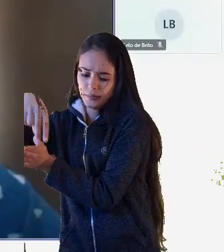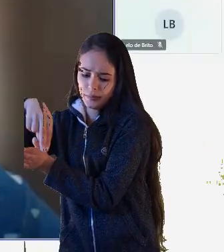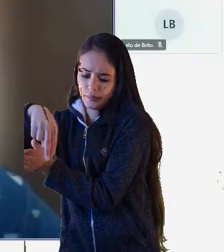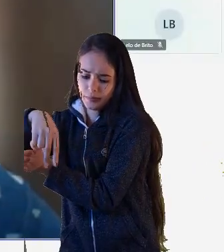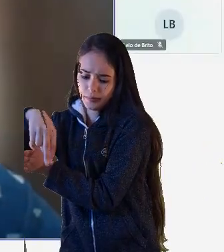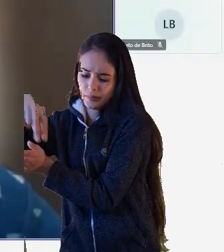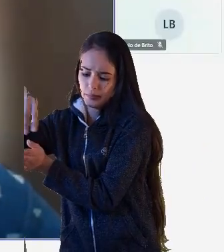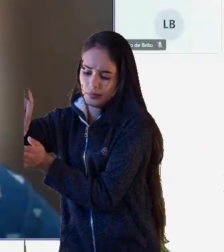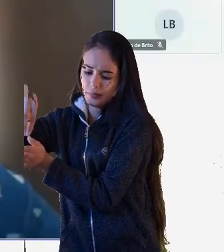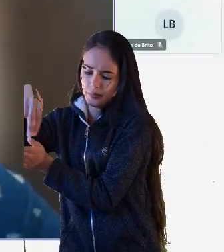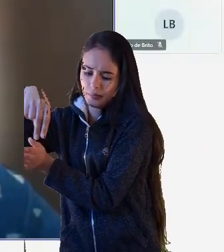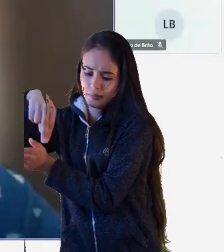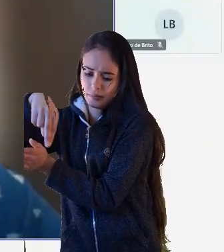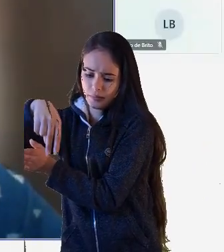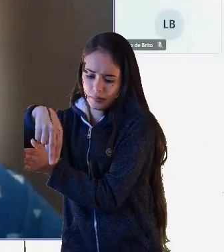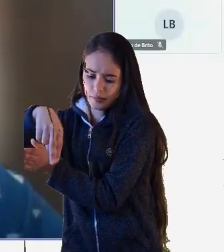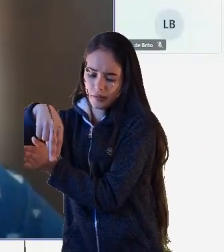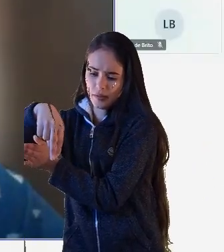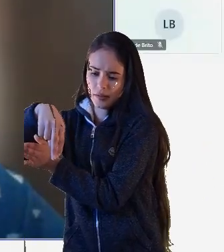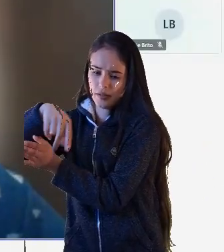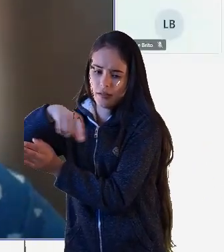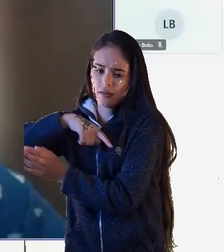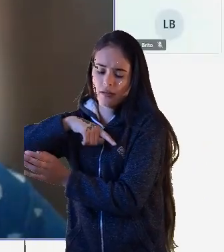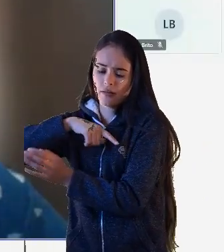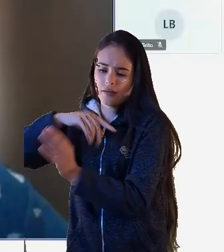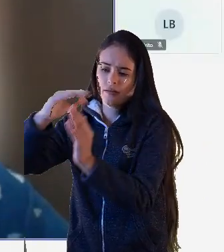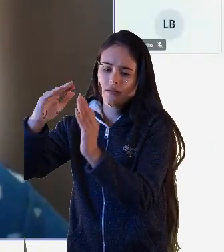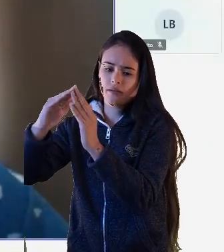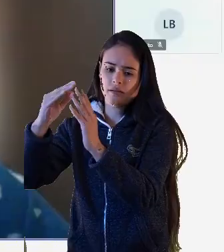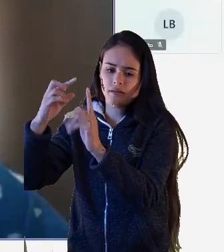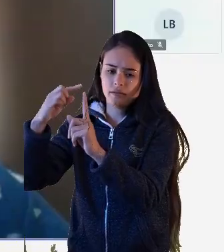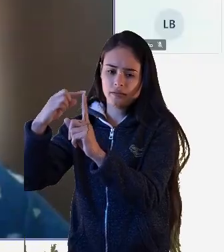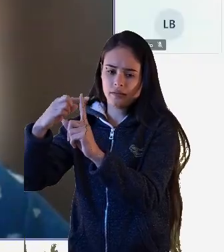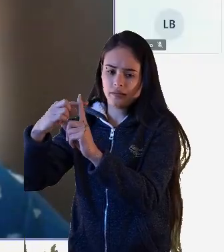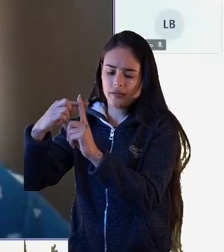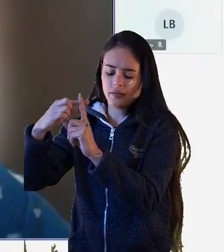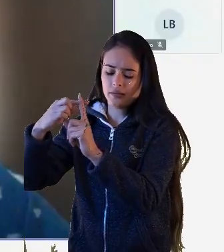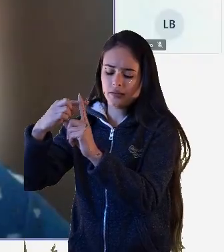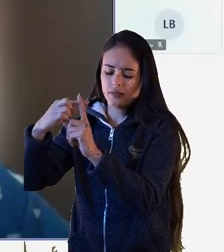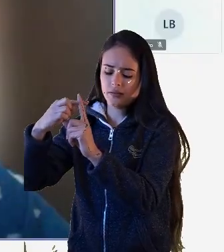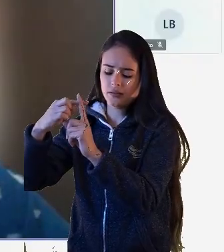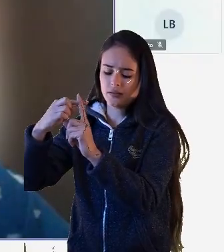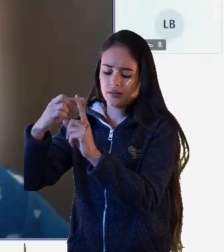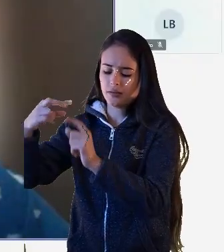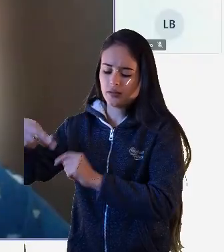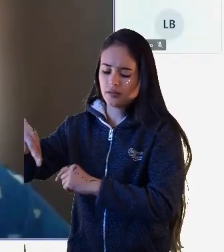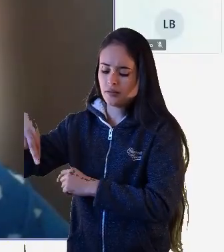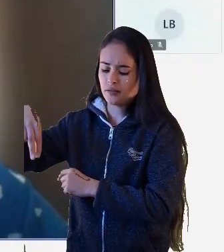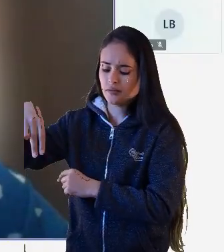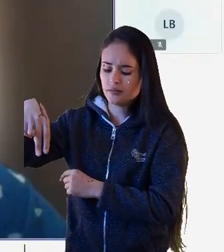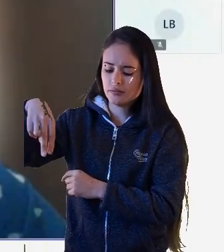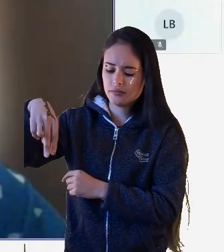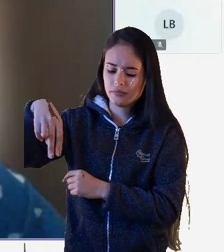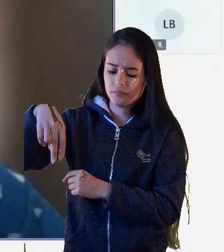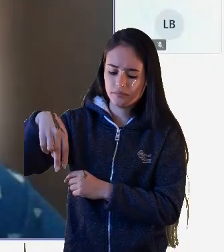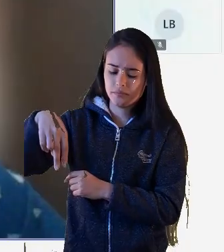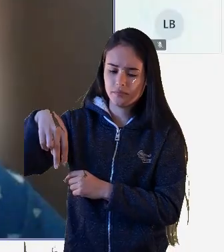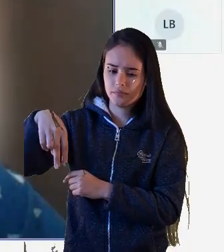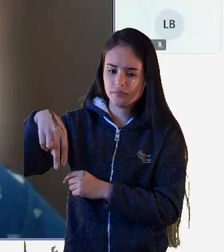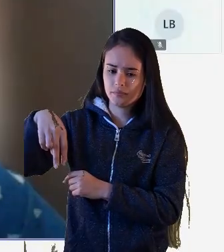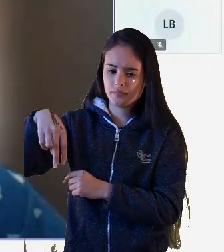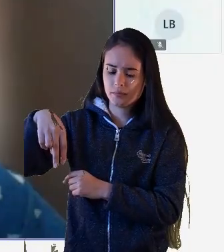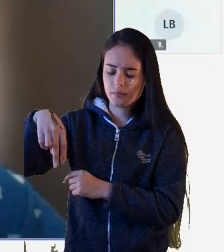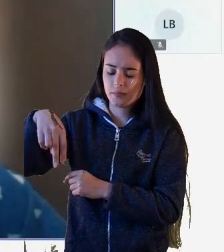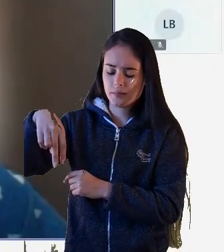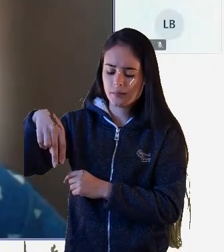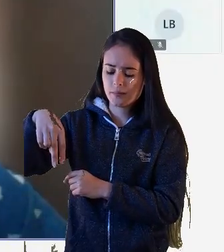naquele clipe do zumbi, né, que foi feito ali no YouTube, que é o Amistad, né, do Steven Spielberg, que é muito legal,